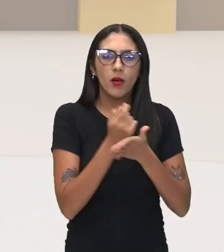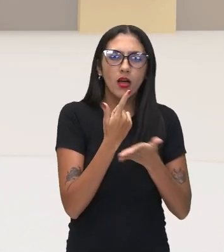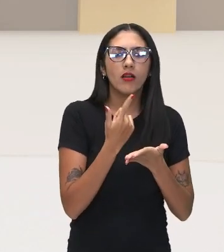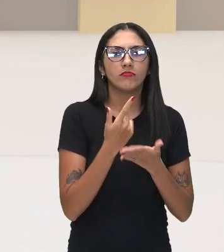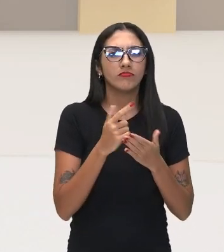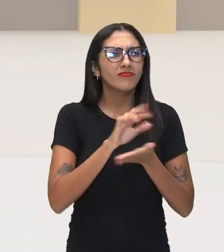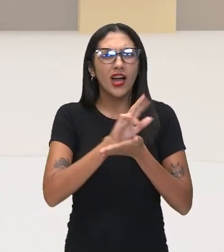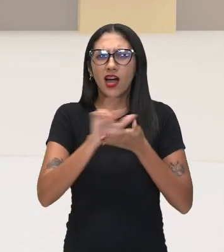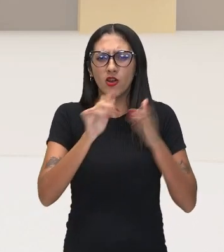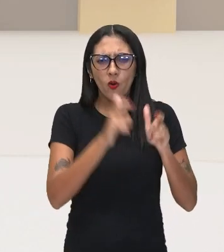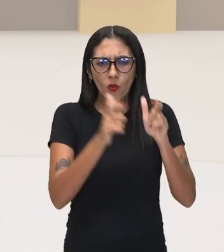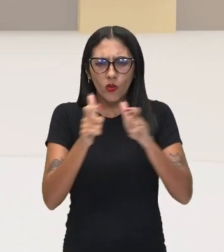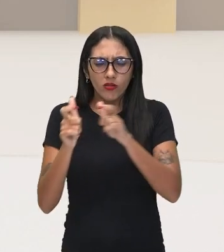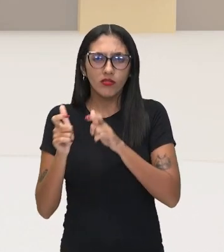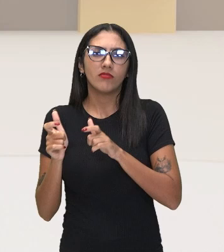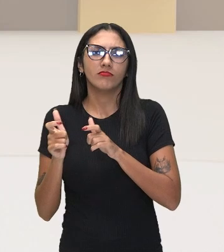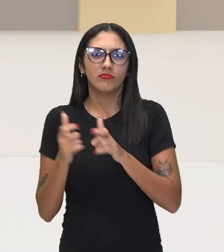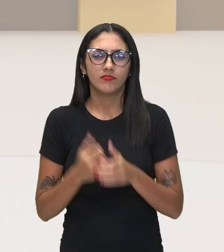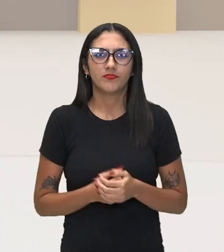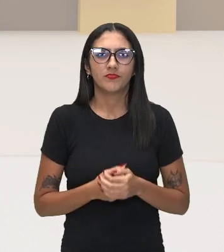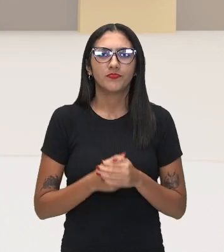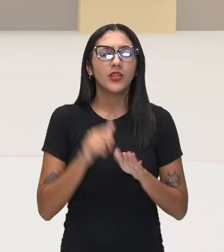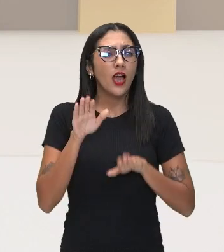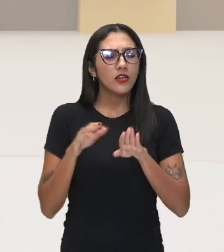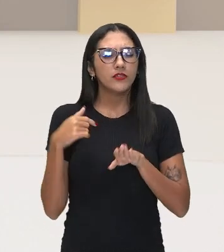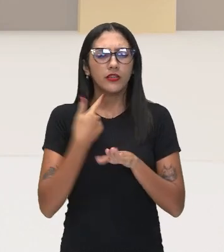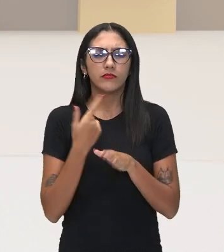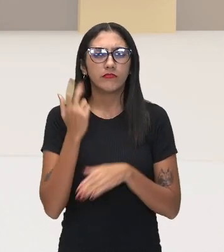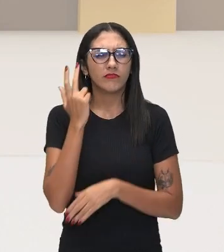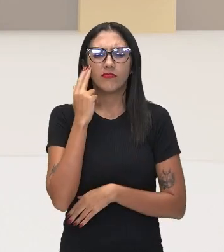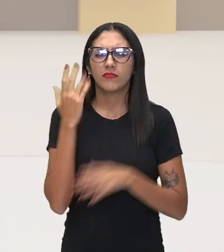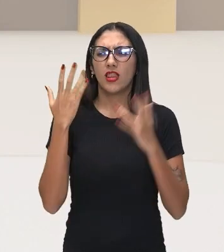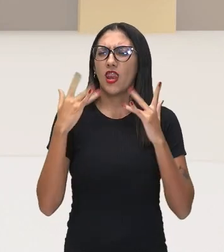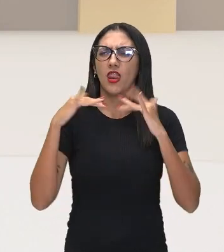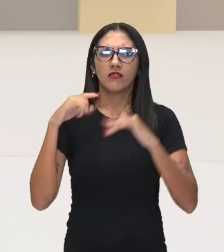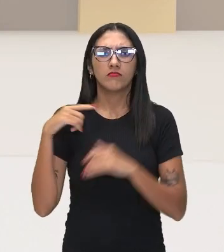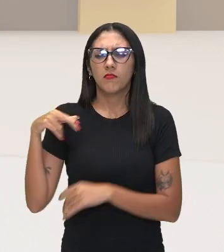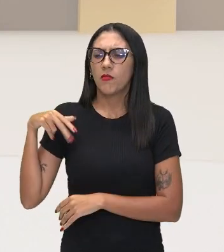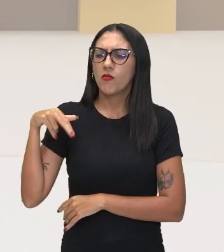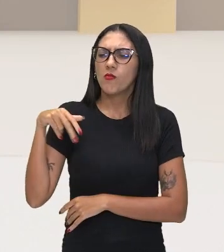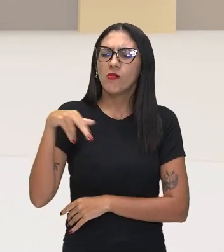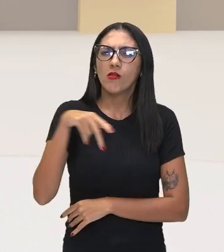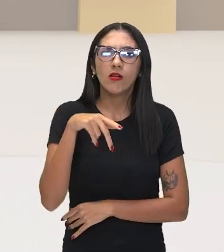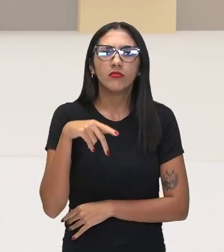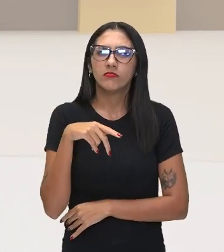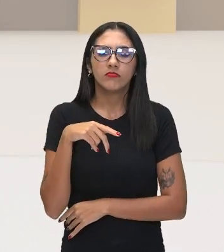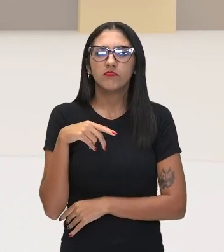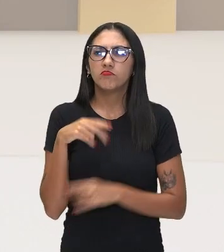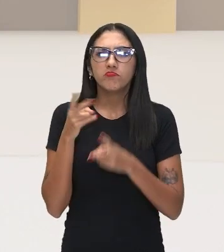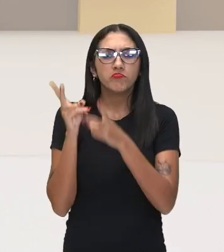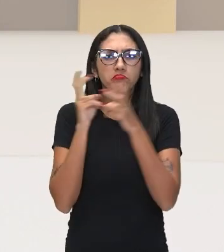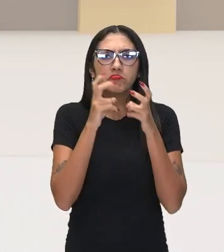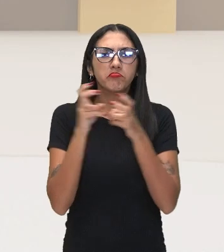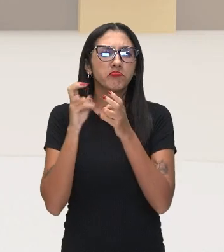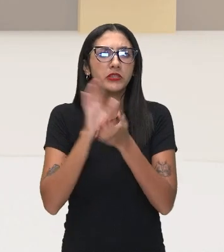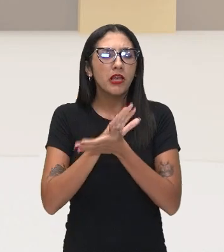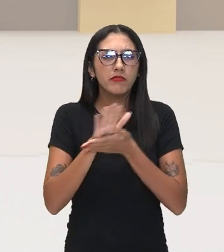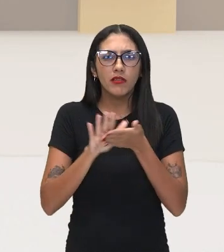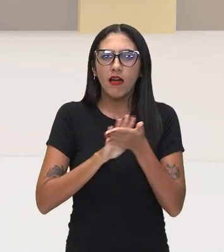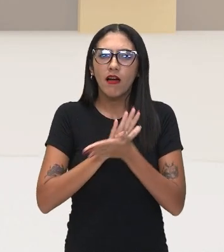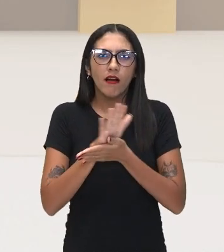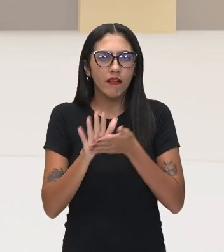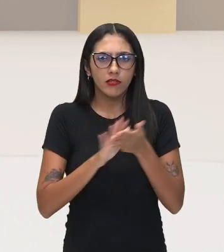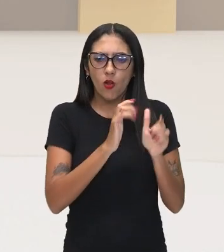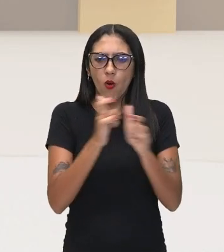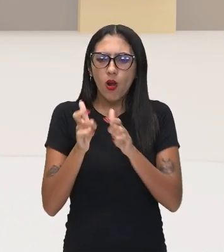Então, às vezes a gente leva a vida tão automático que a gente nem se dá conta da quantidade de empreendimento que temos ao nosso